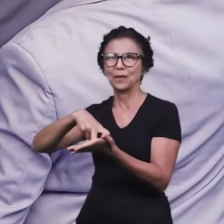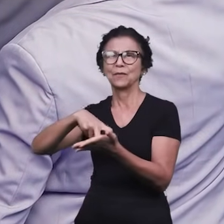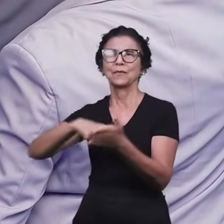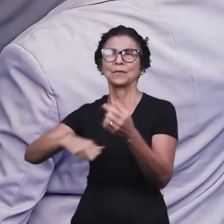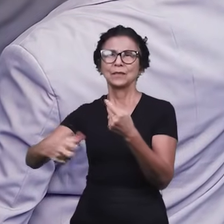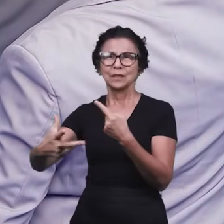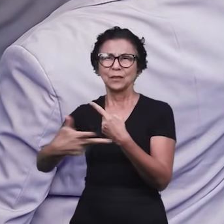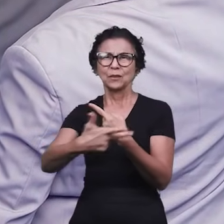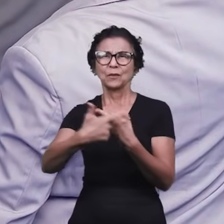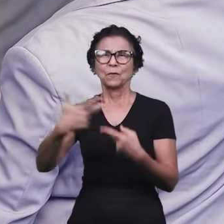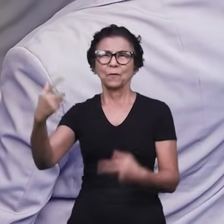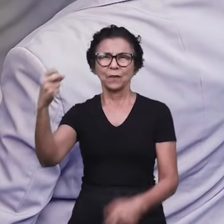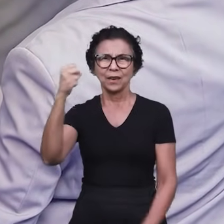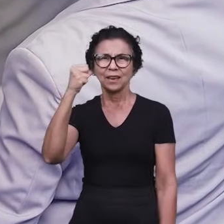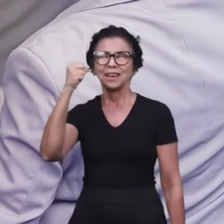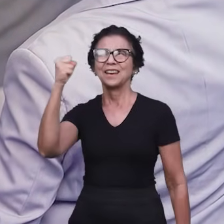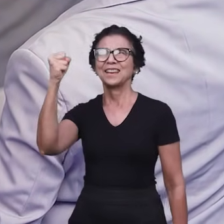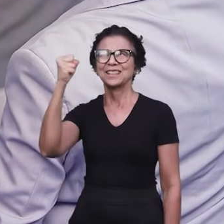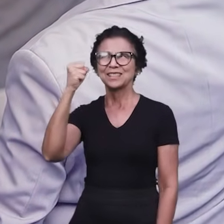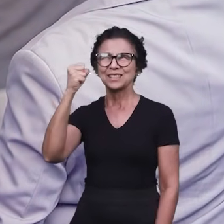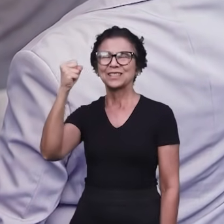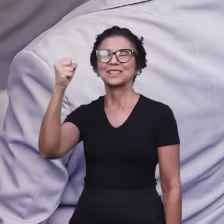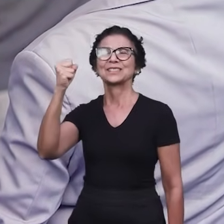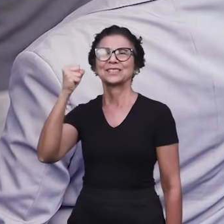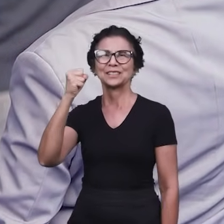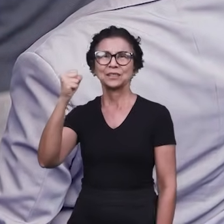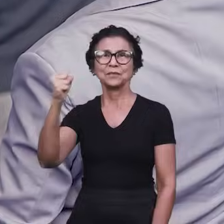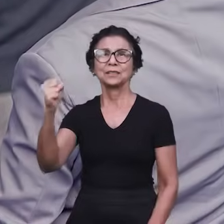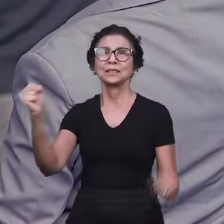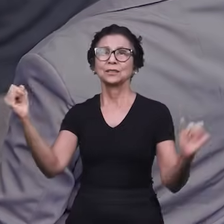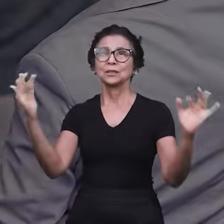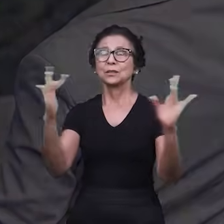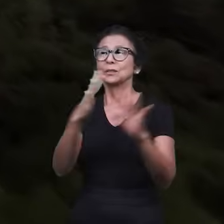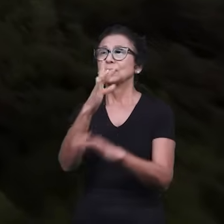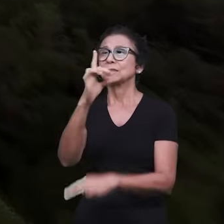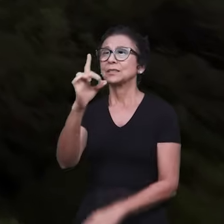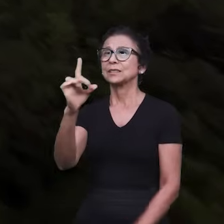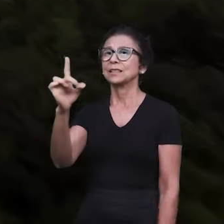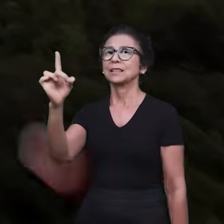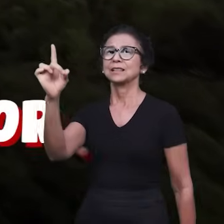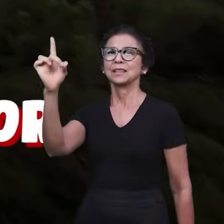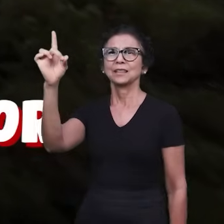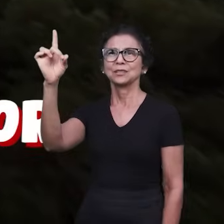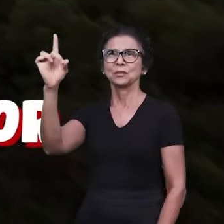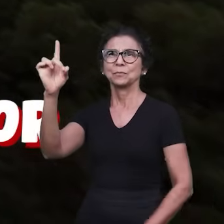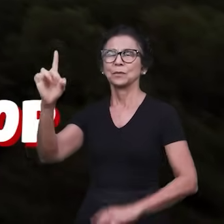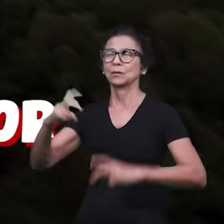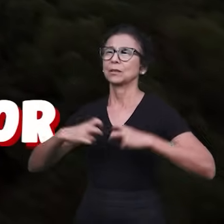Glorifico a Deus.